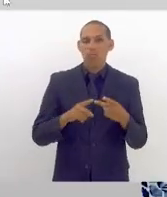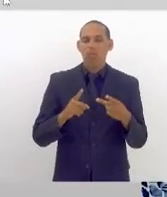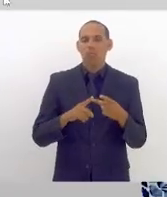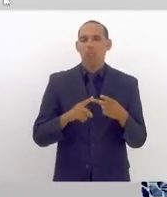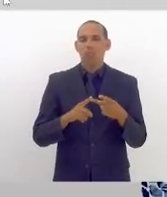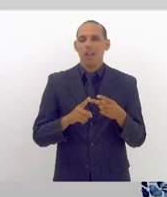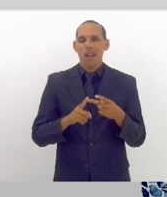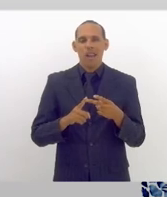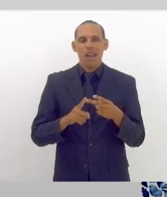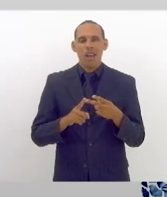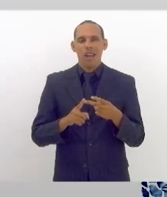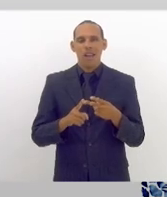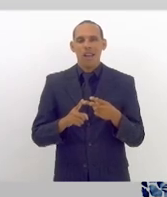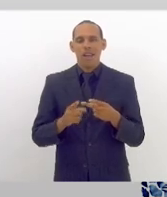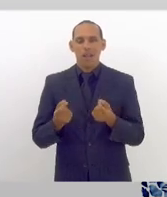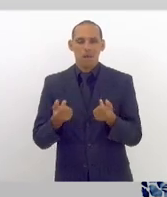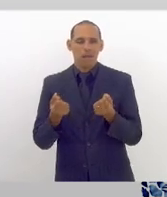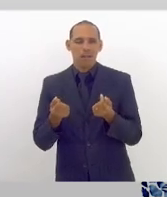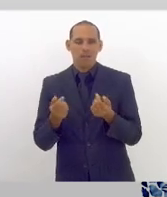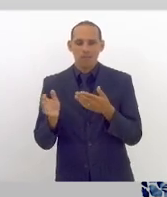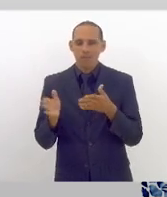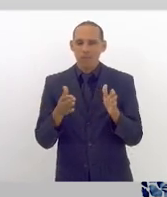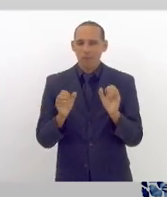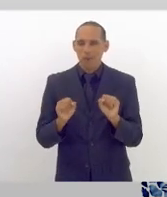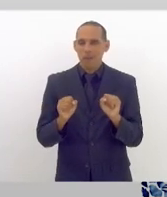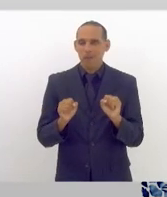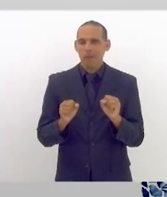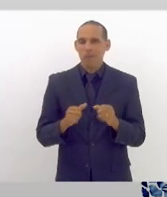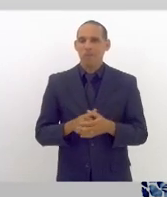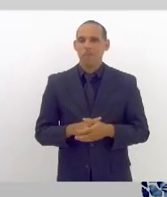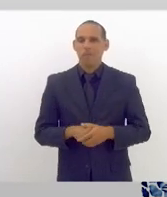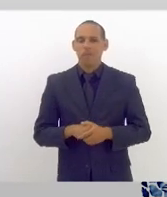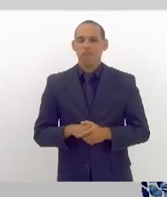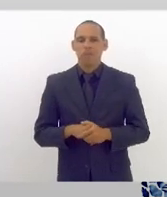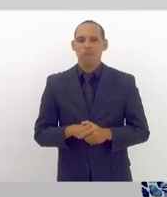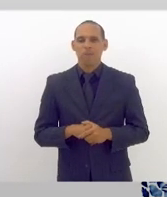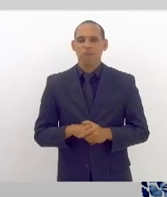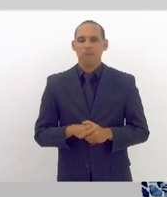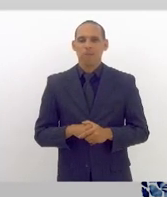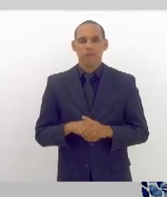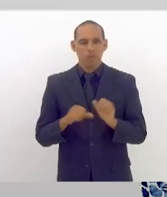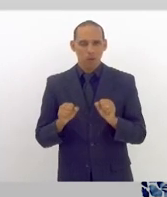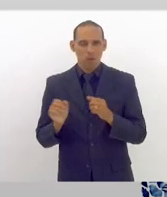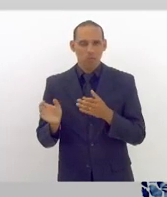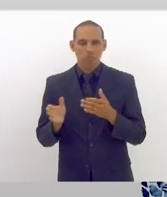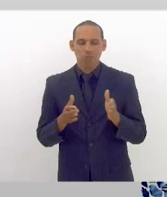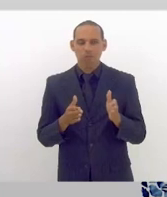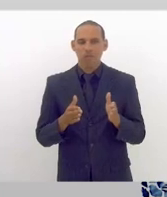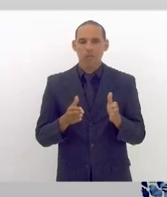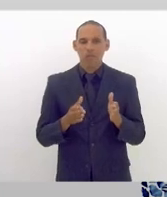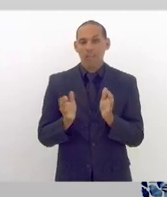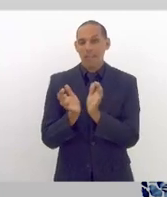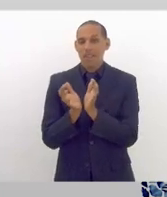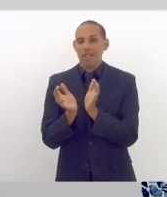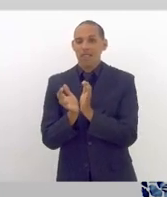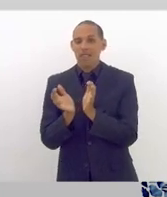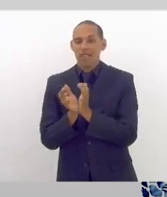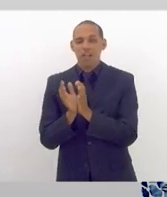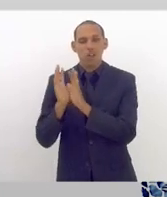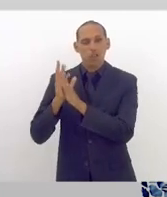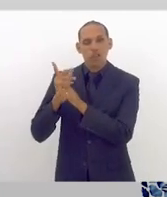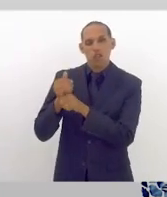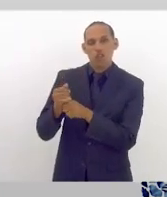pode ir isso pode seguir pode ir agora adiante a classificação do destino das